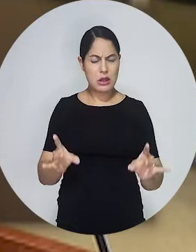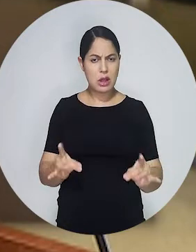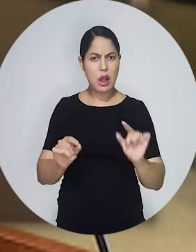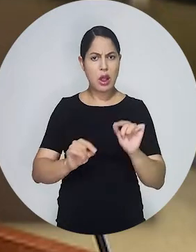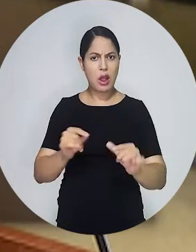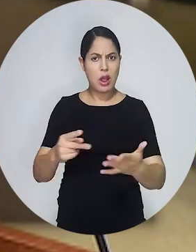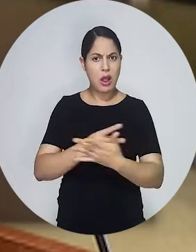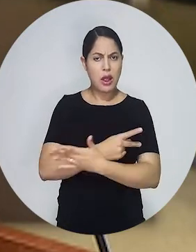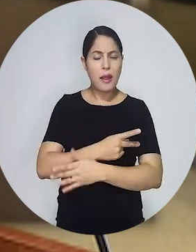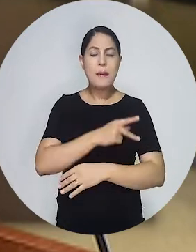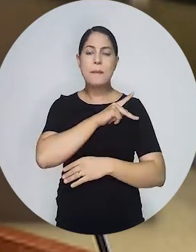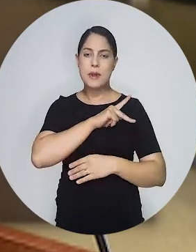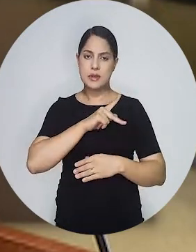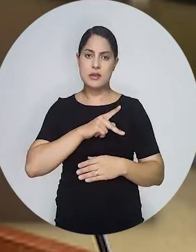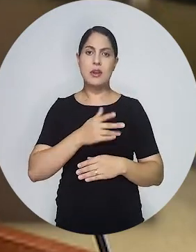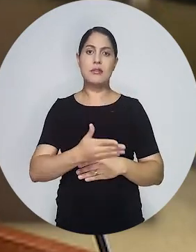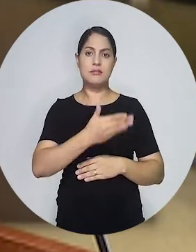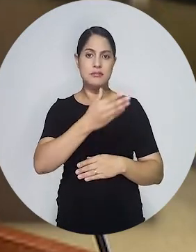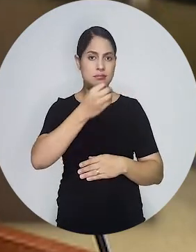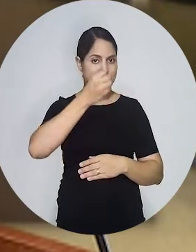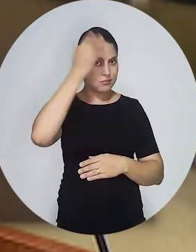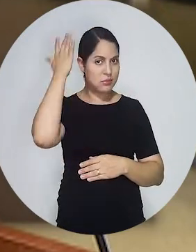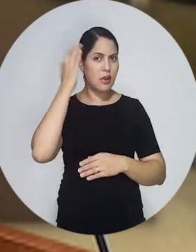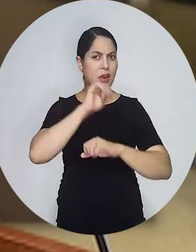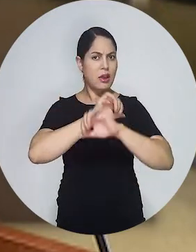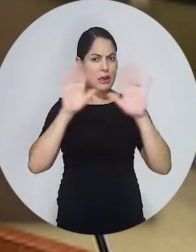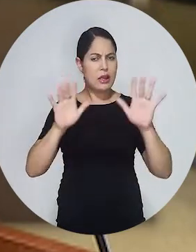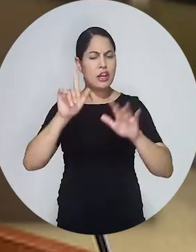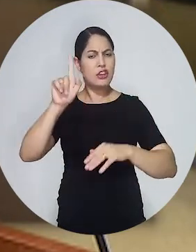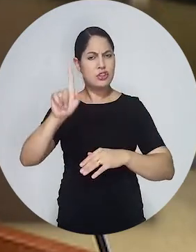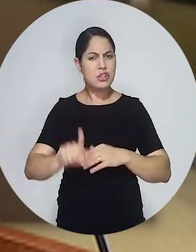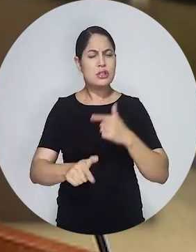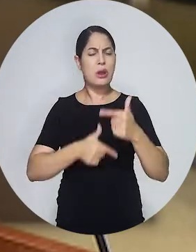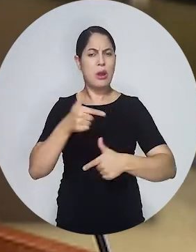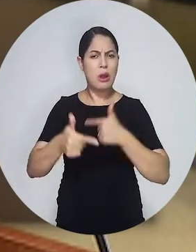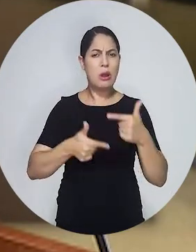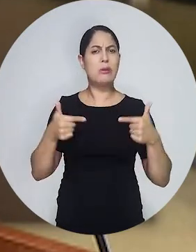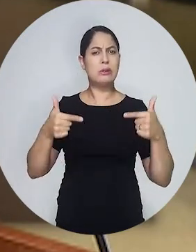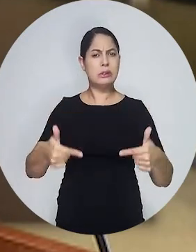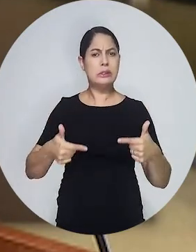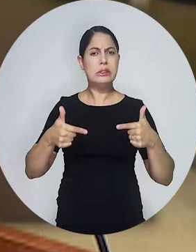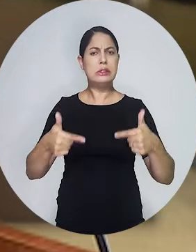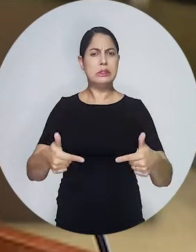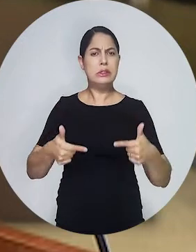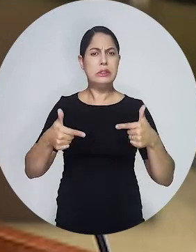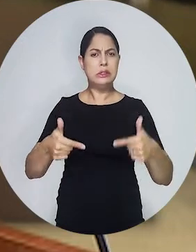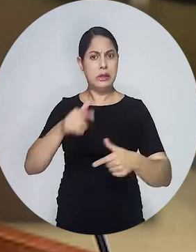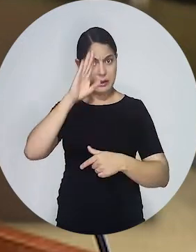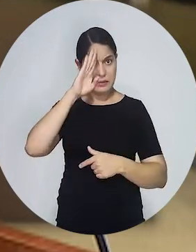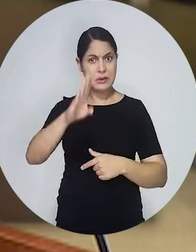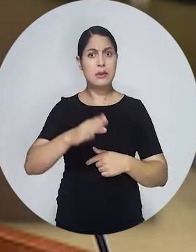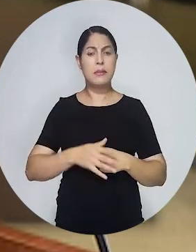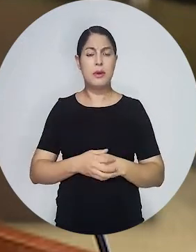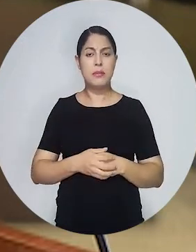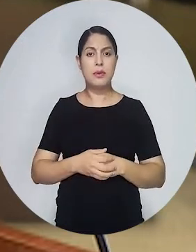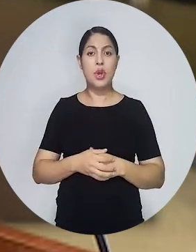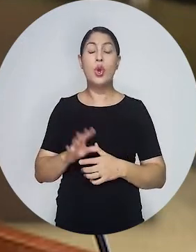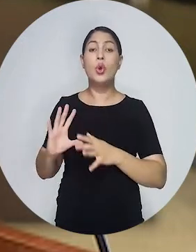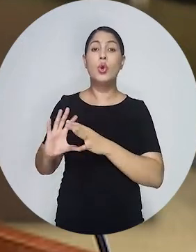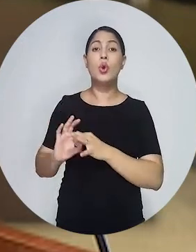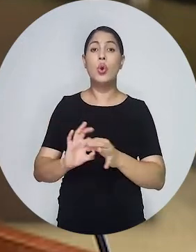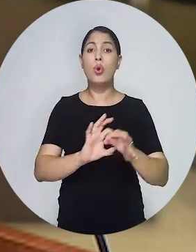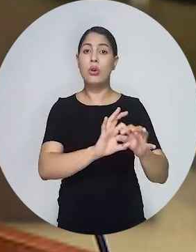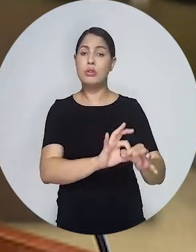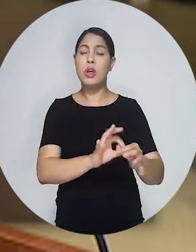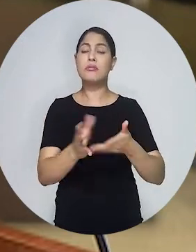repercussão geral, que foi promovido pela presidência de Vossa Excelência, é um exemplo da forma como sua gestão imprimiu celeridade na prestação jurisdicional,